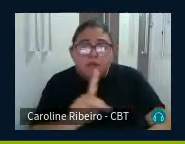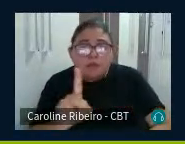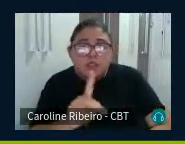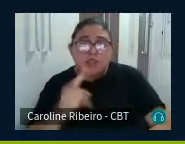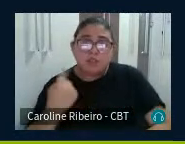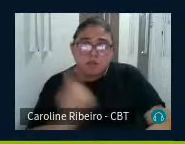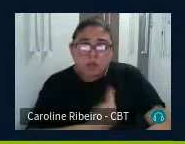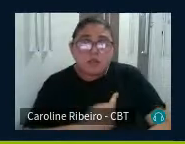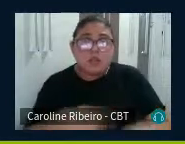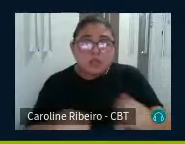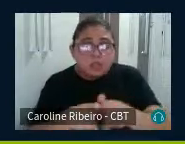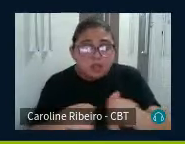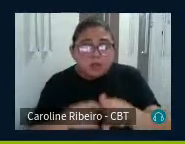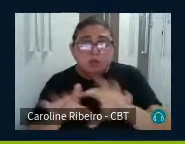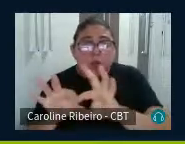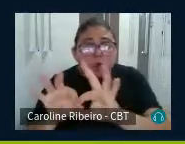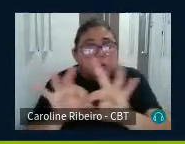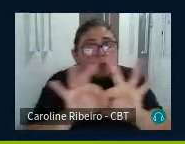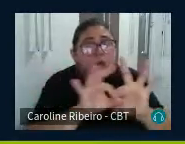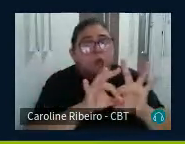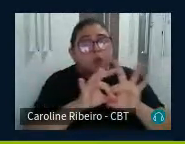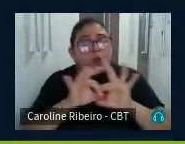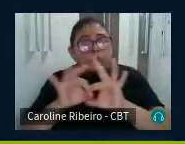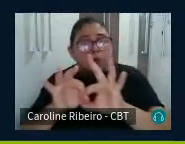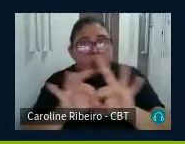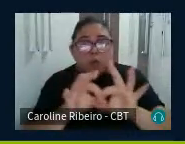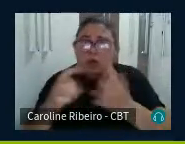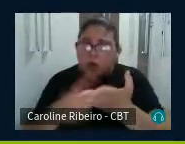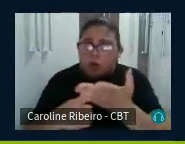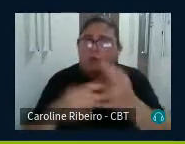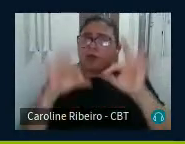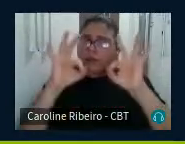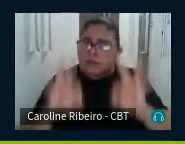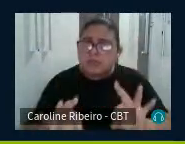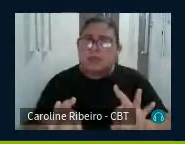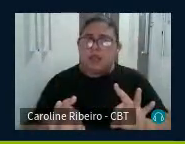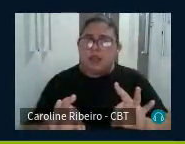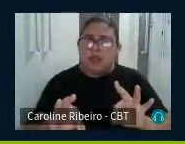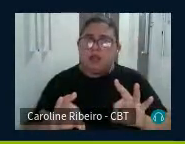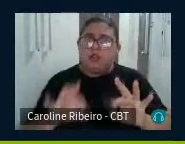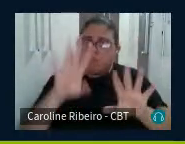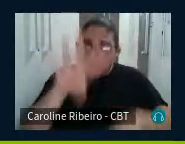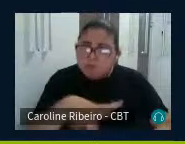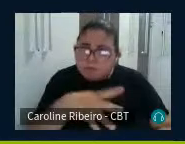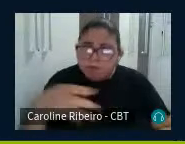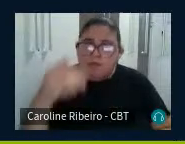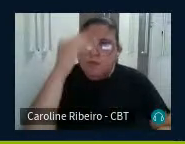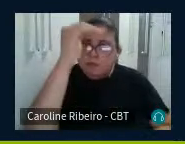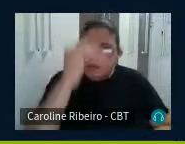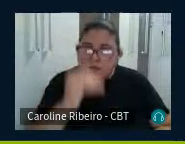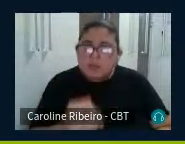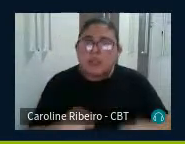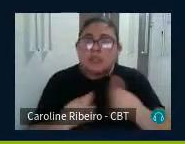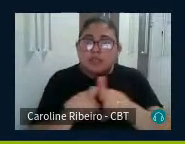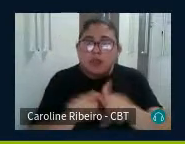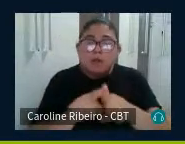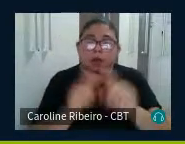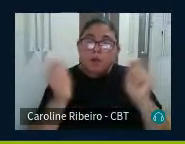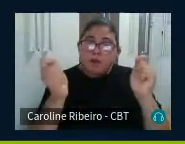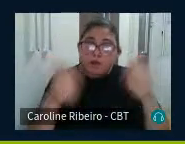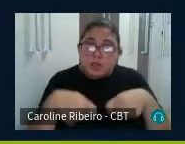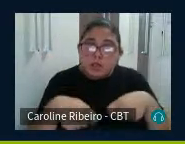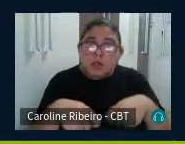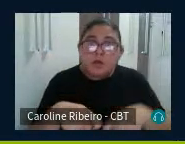estamos trabalhando ali de uma forma bem alinhada para que a gente consiga proporcionar, né,